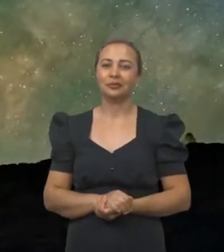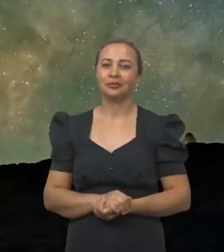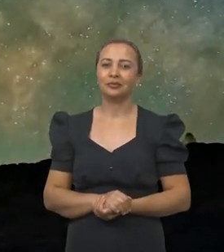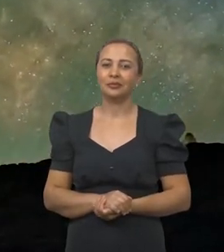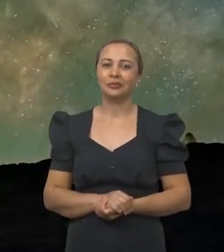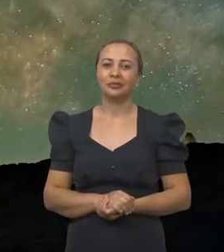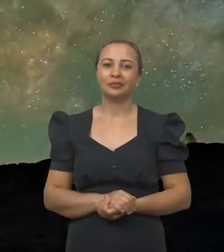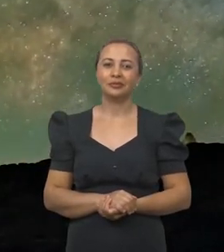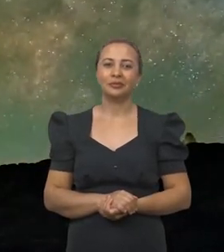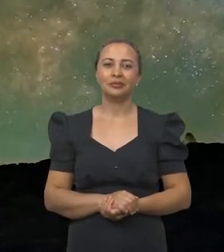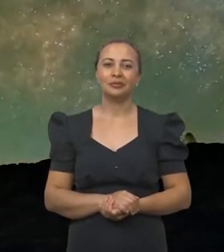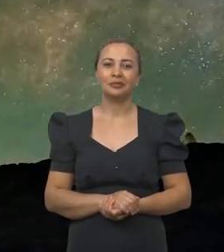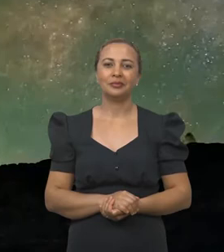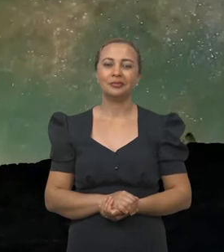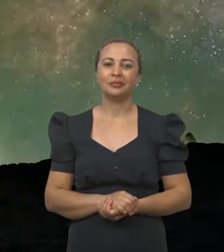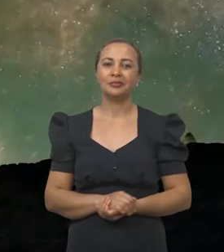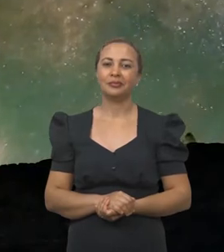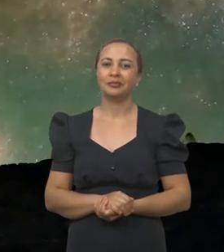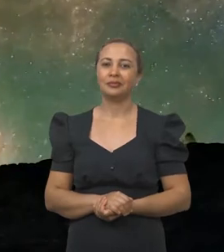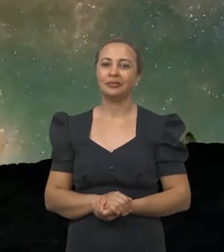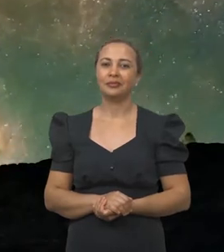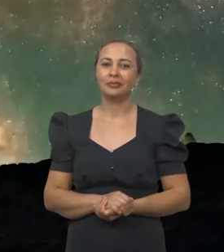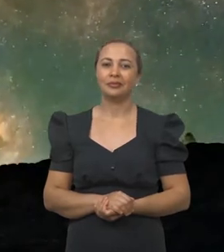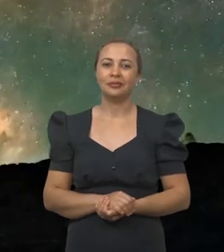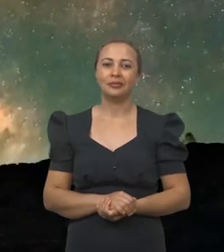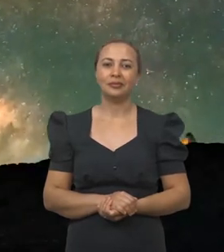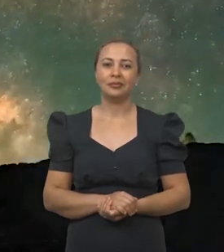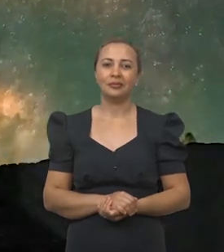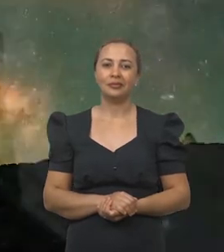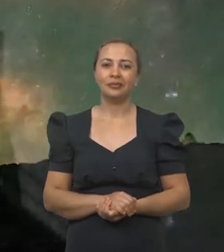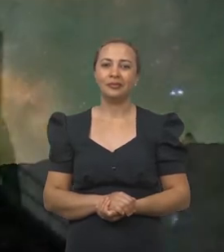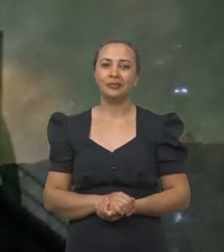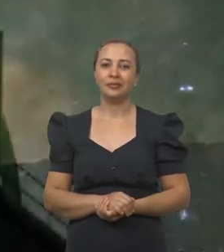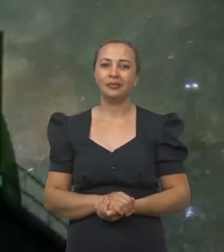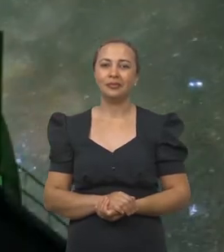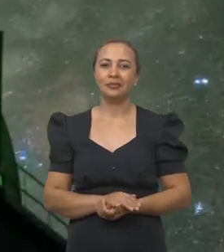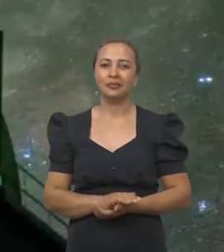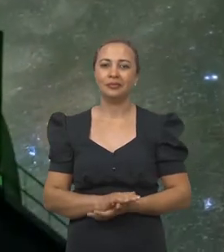E aí E aí